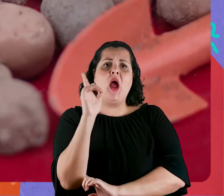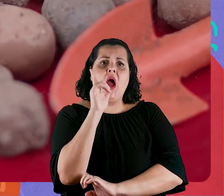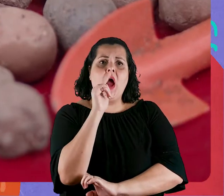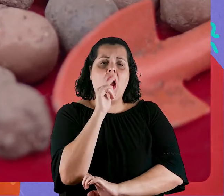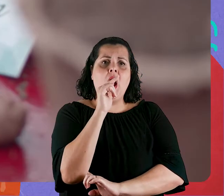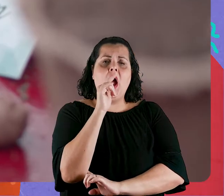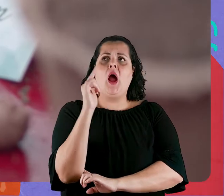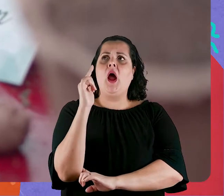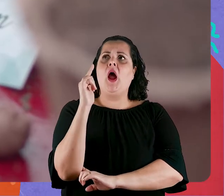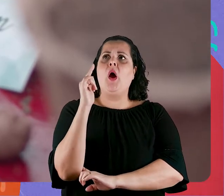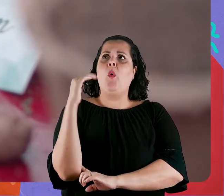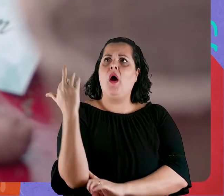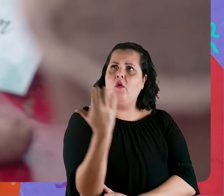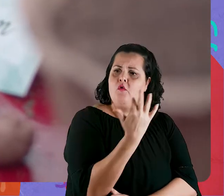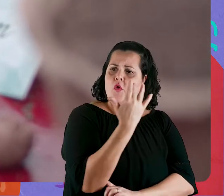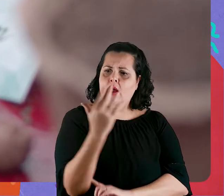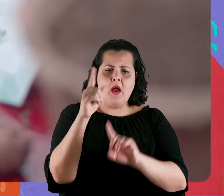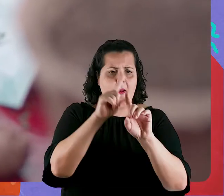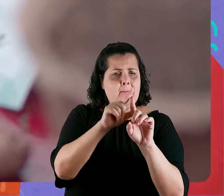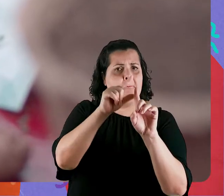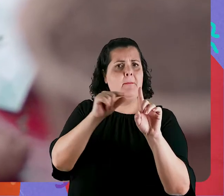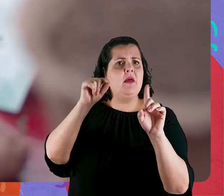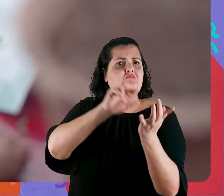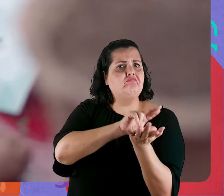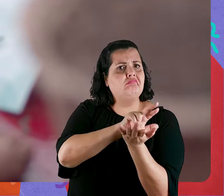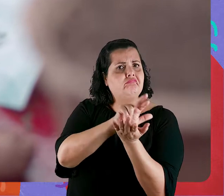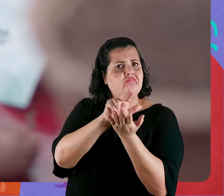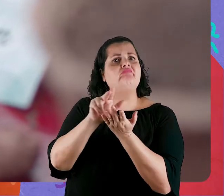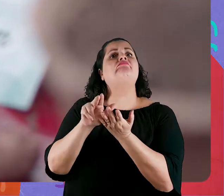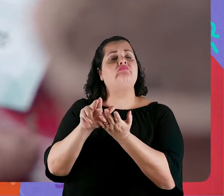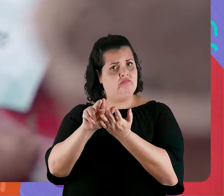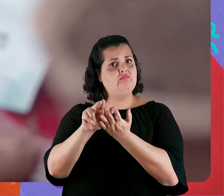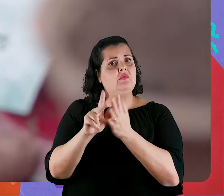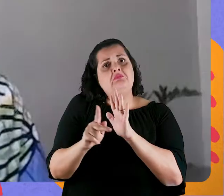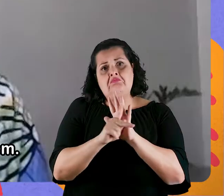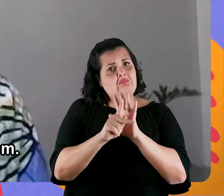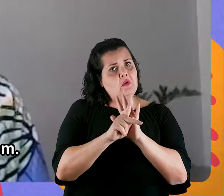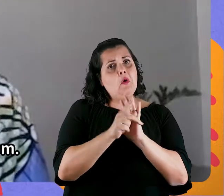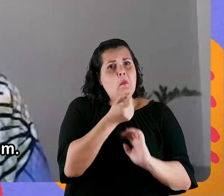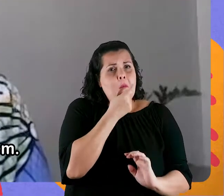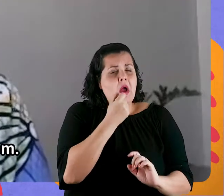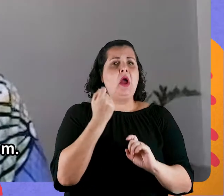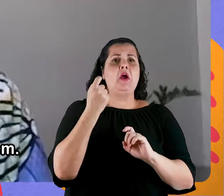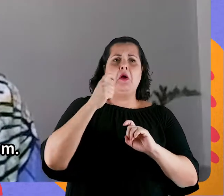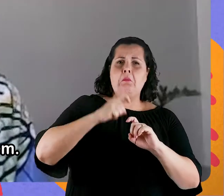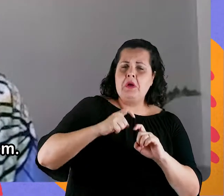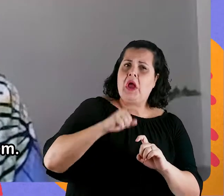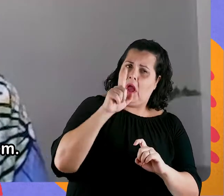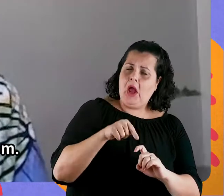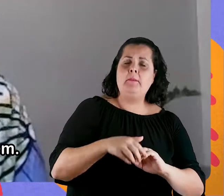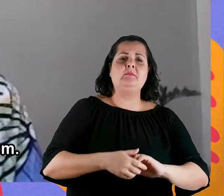Floresta flores plantas ervas tudo tudo é medicina sem extensão